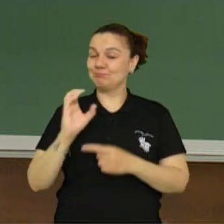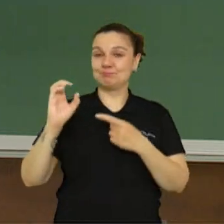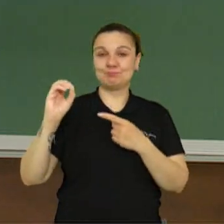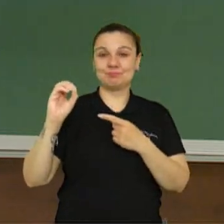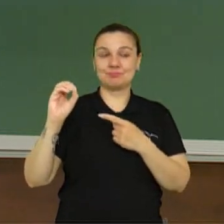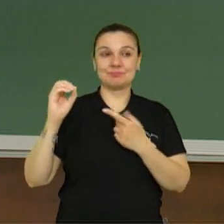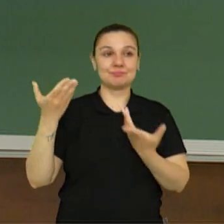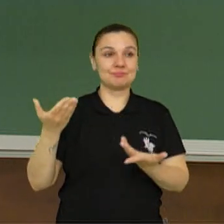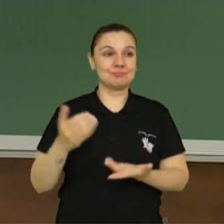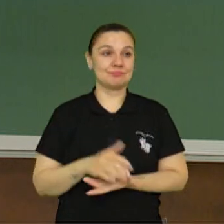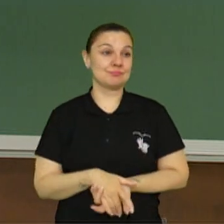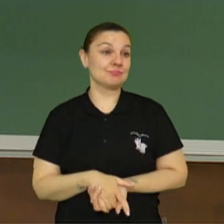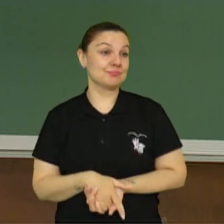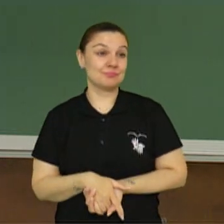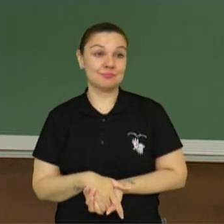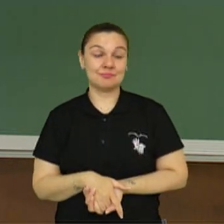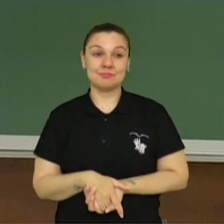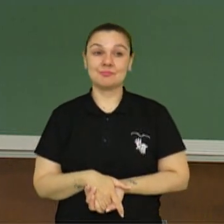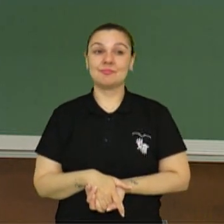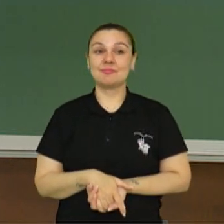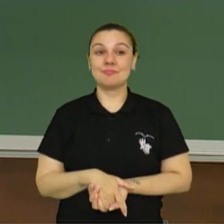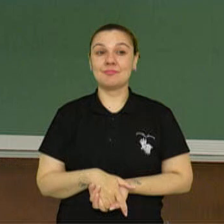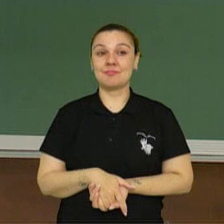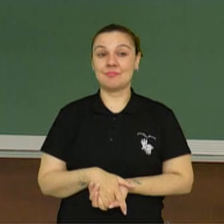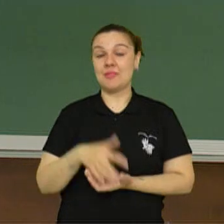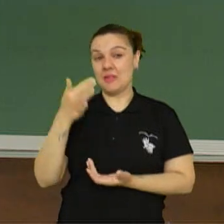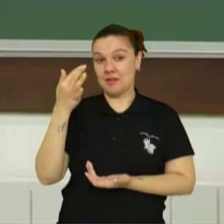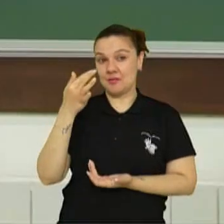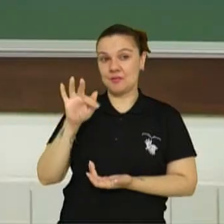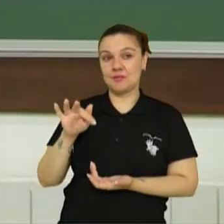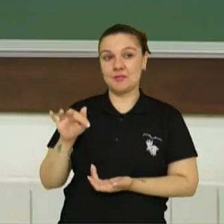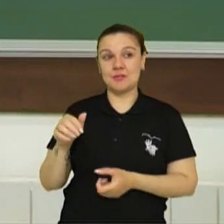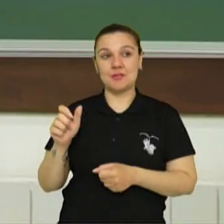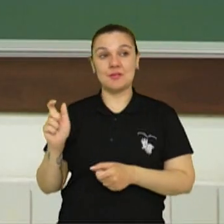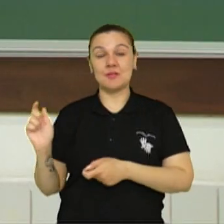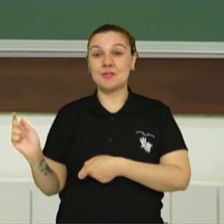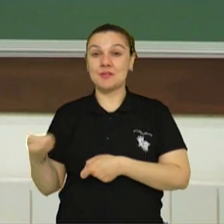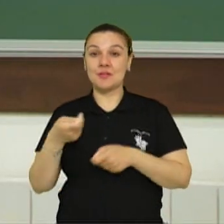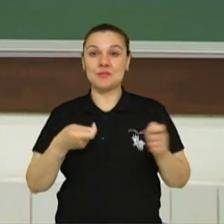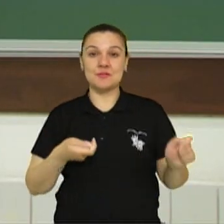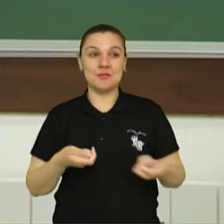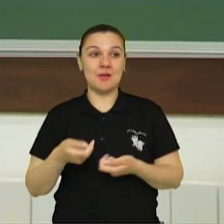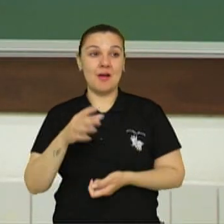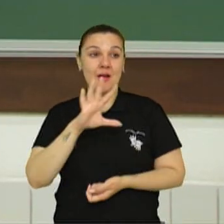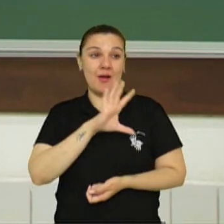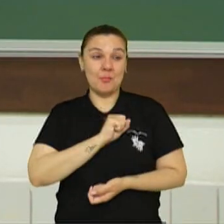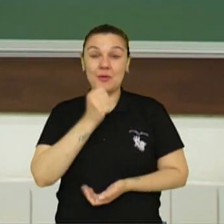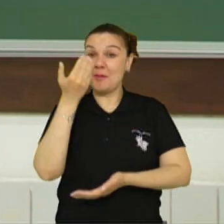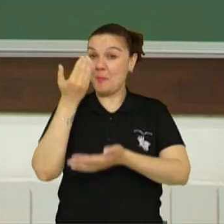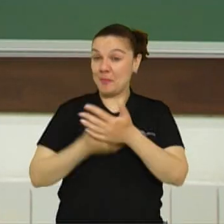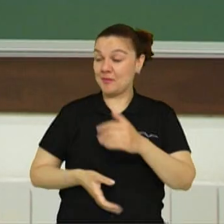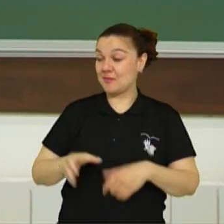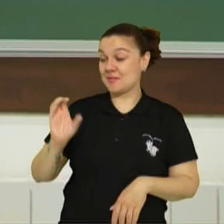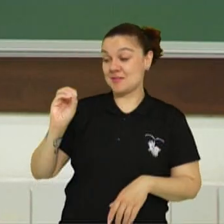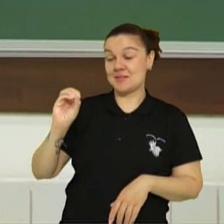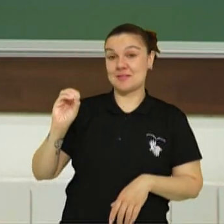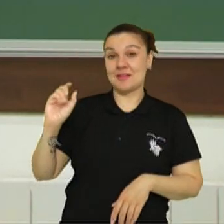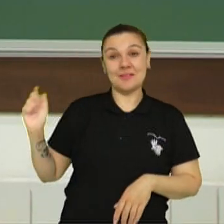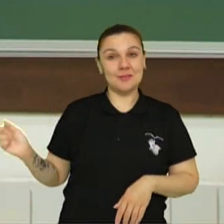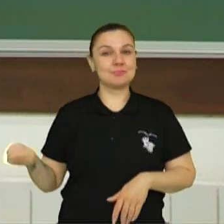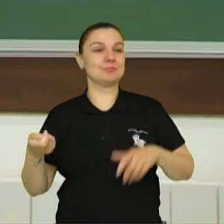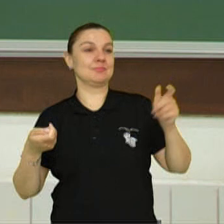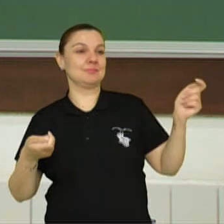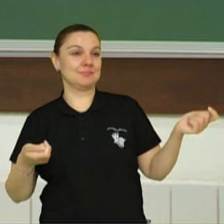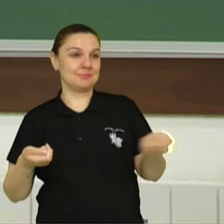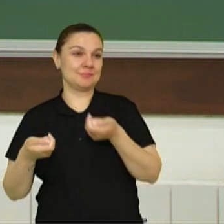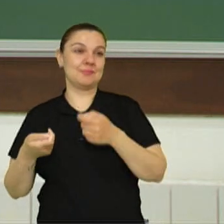se fosse que ele estivesse com um ovo, tá? Com uma forma oval. Ou então, que o jogador está jogando por amor. Então, ele está perdendo de zero e está jogando por amor. Então, daí